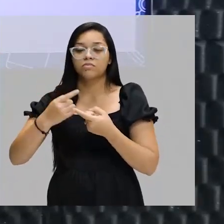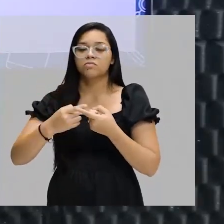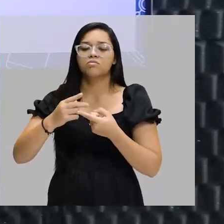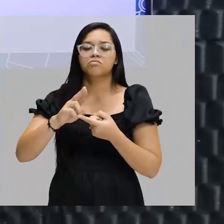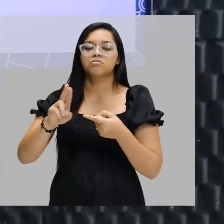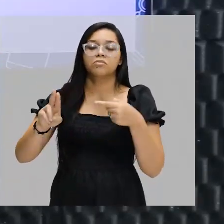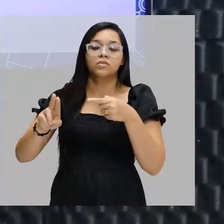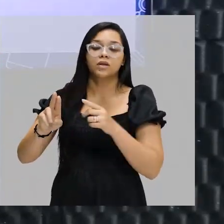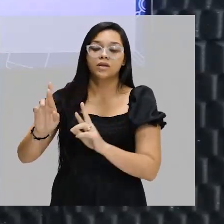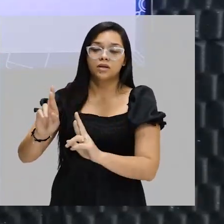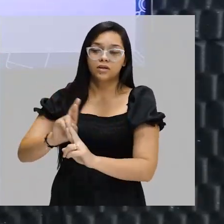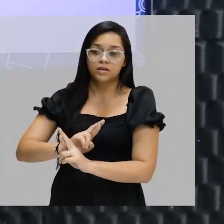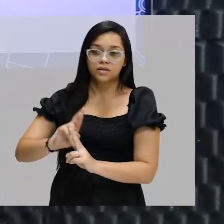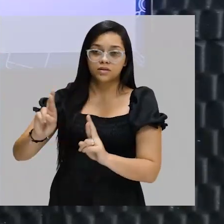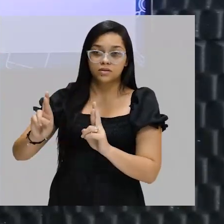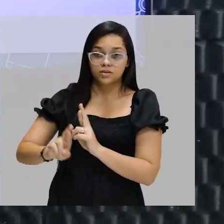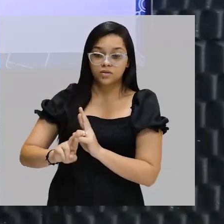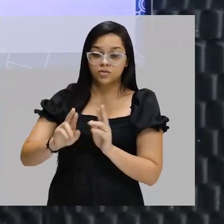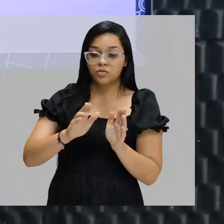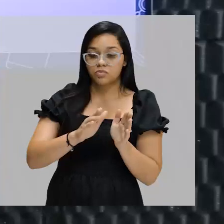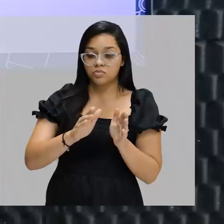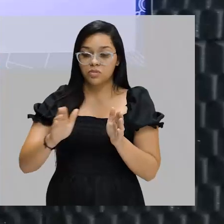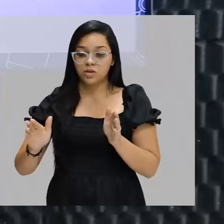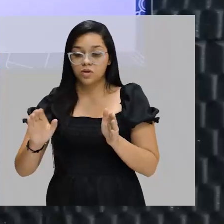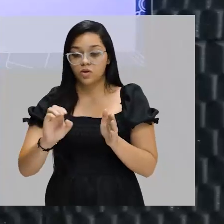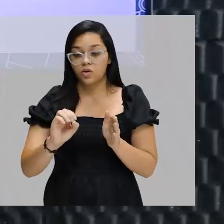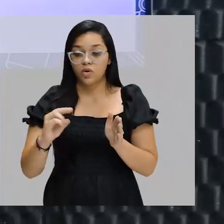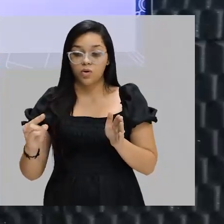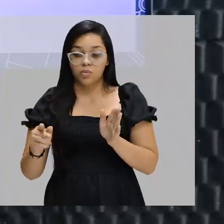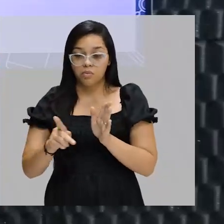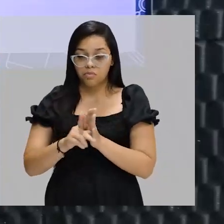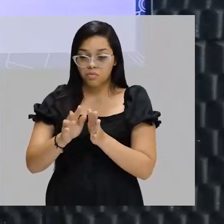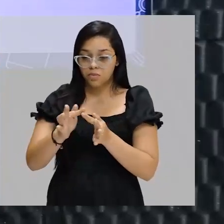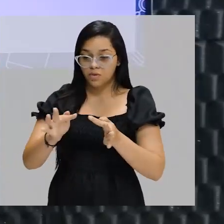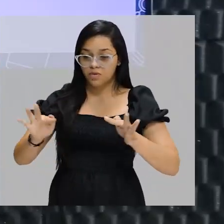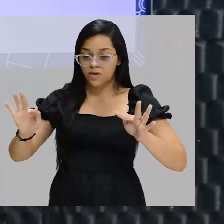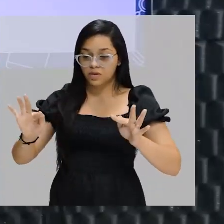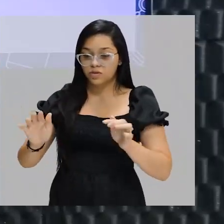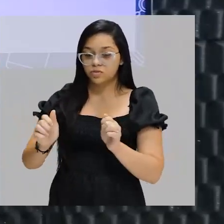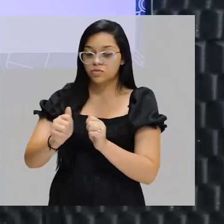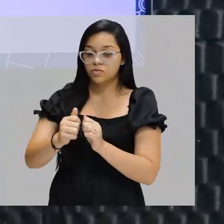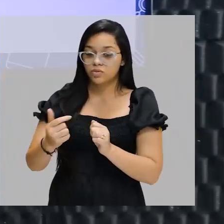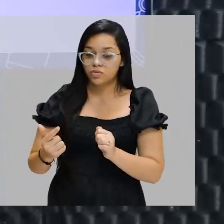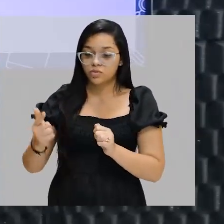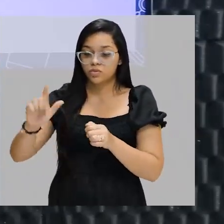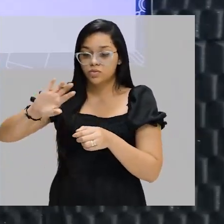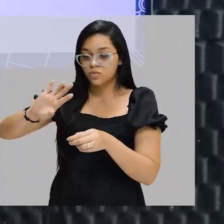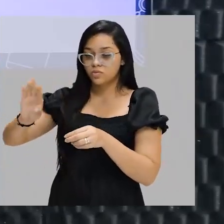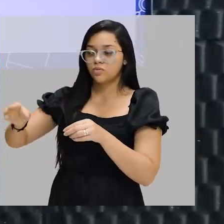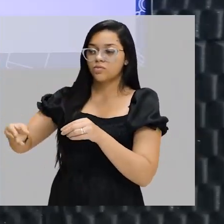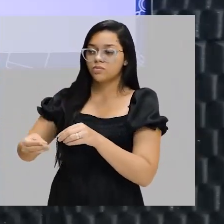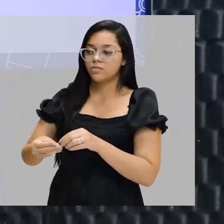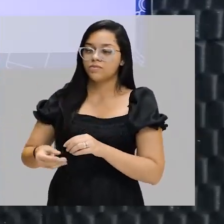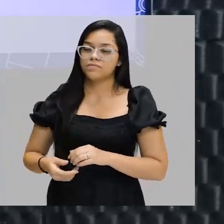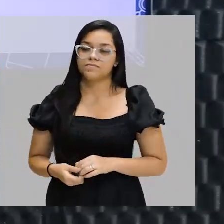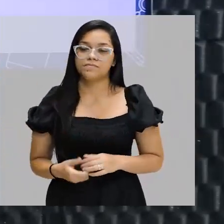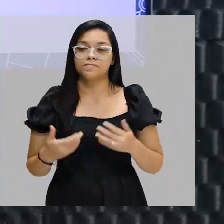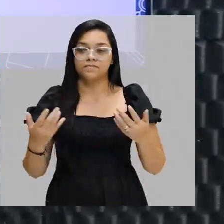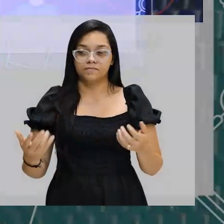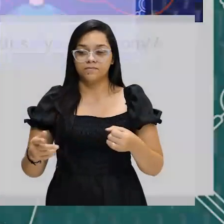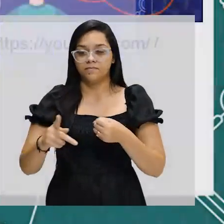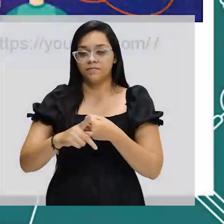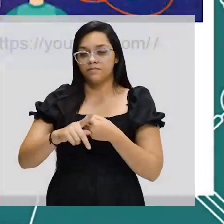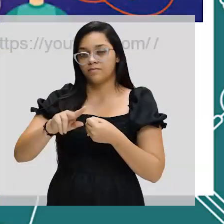está relacionando um período ou uma parte da sentença com uma outra parte. Os